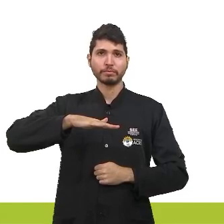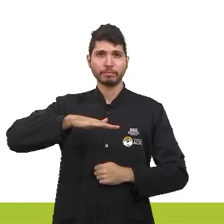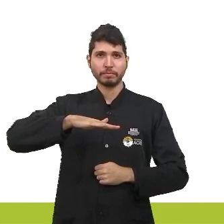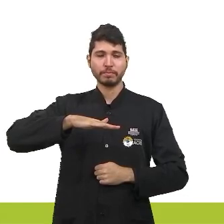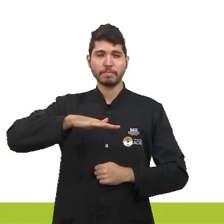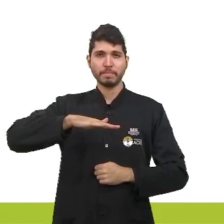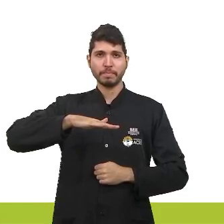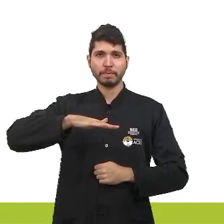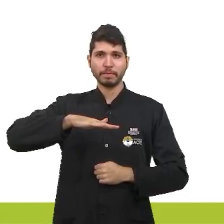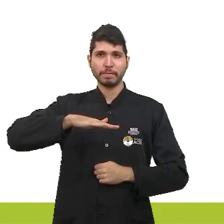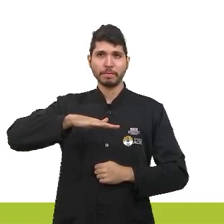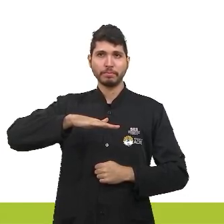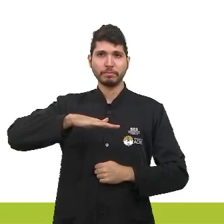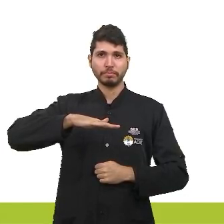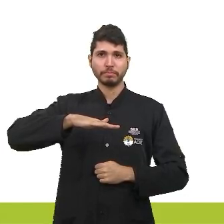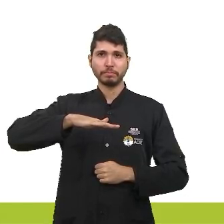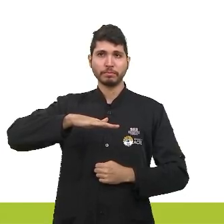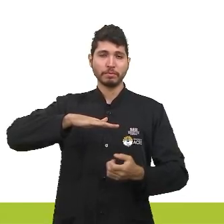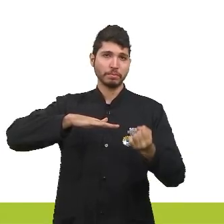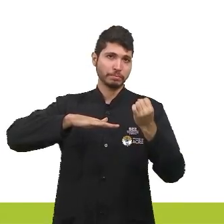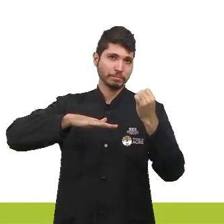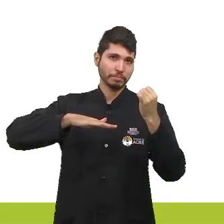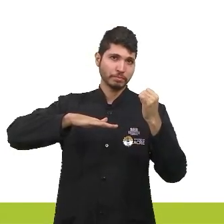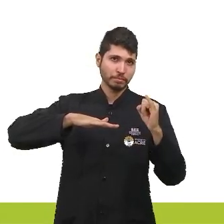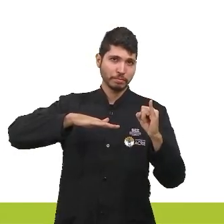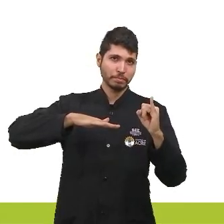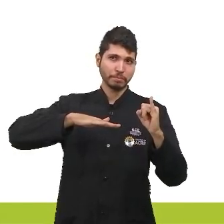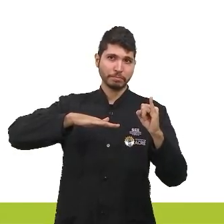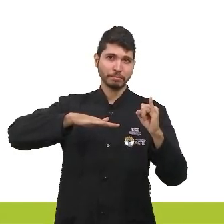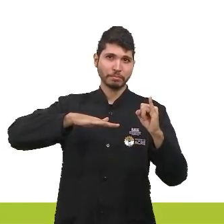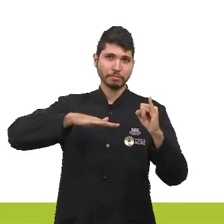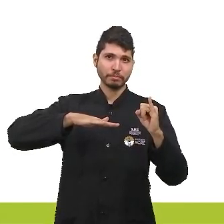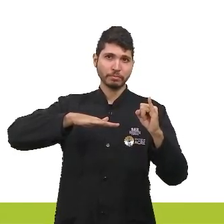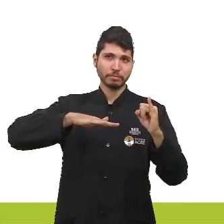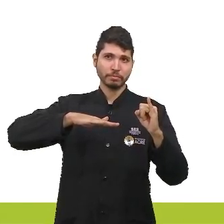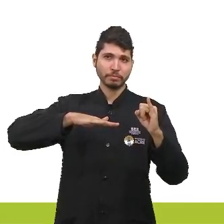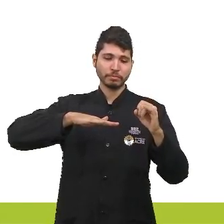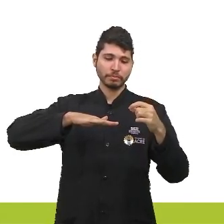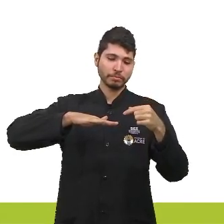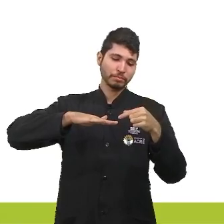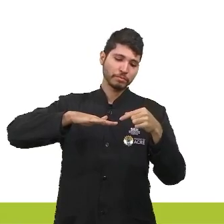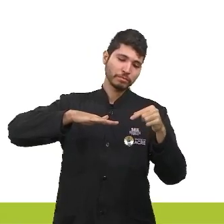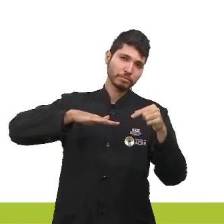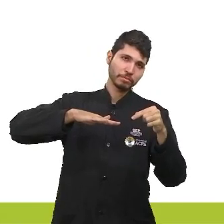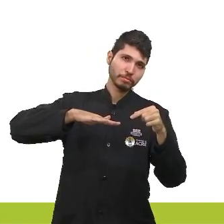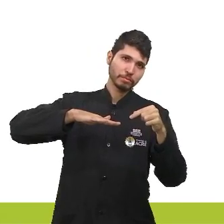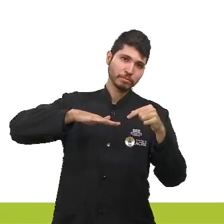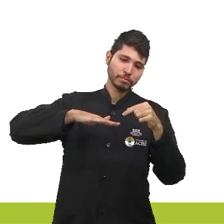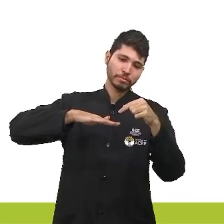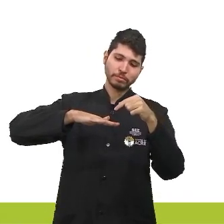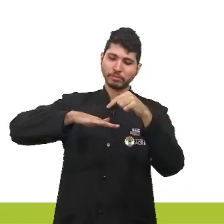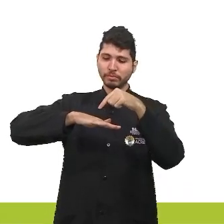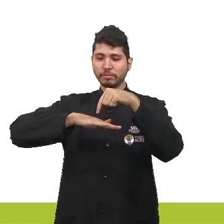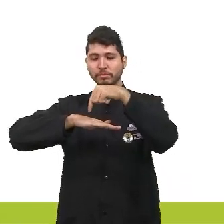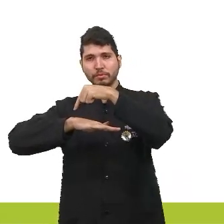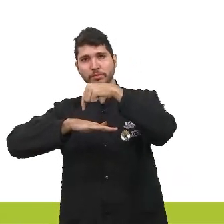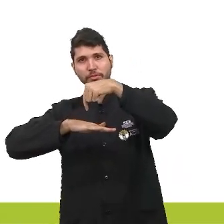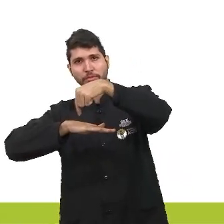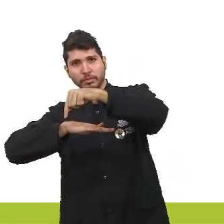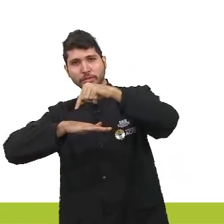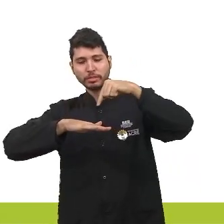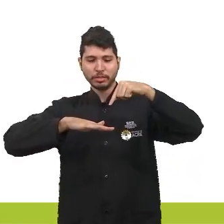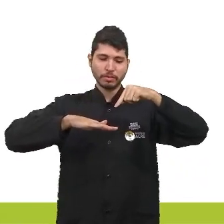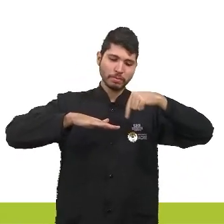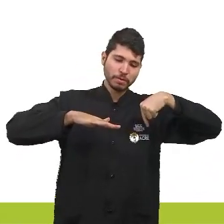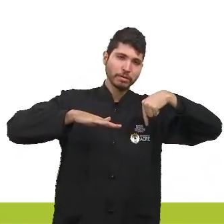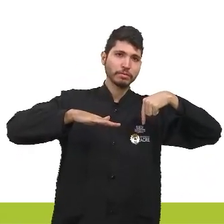Ok. Se eu contar essas laterais, nós temos também 4. Já temos 8 aí, mais